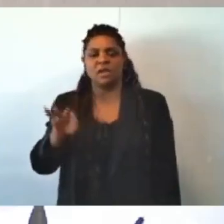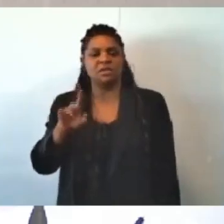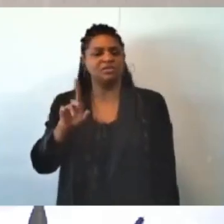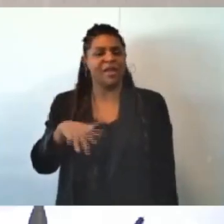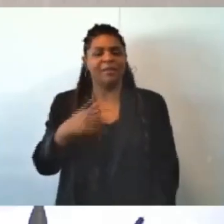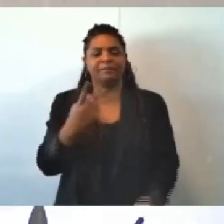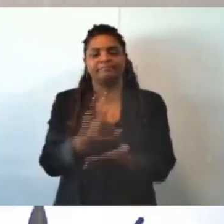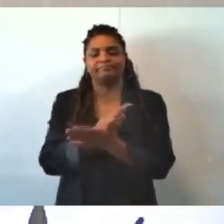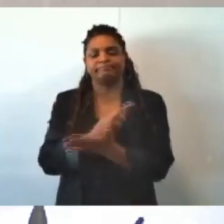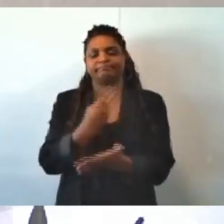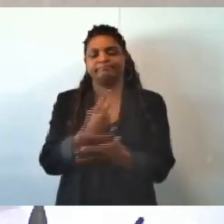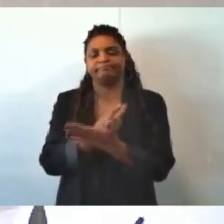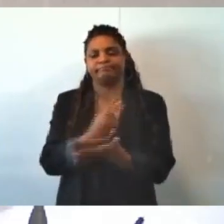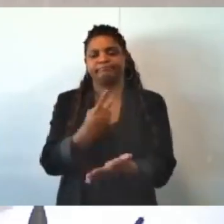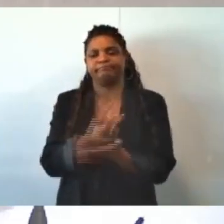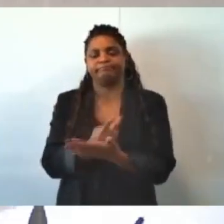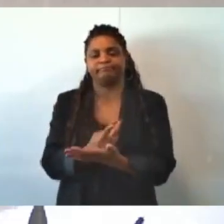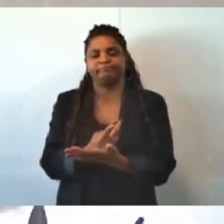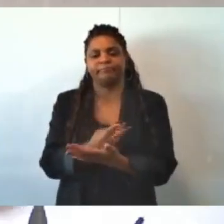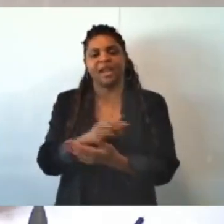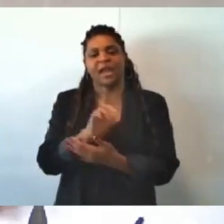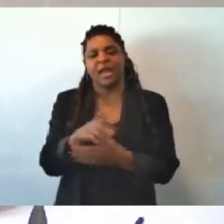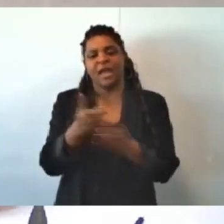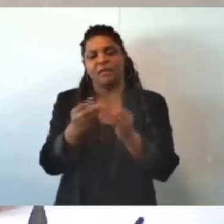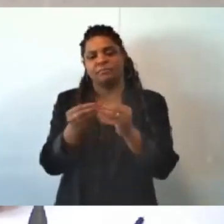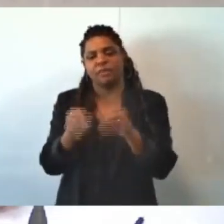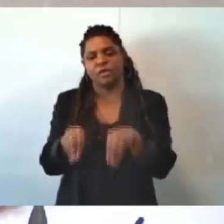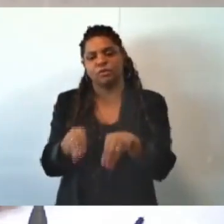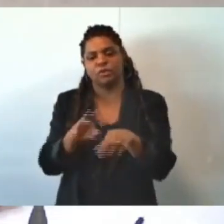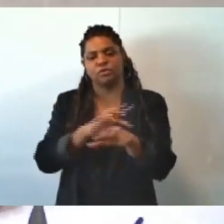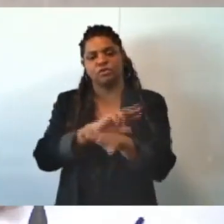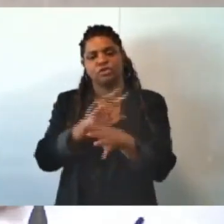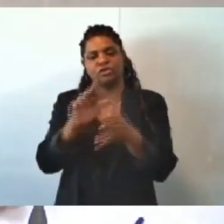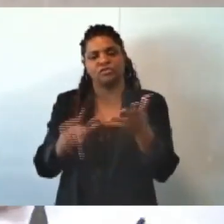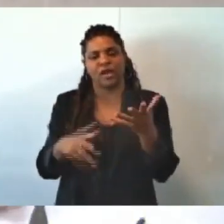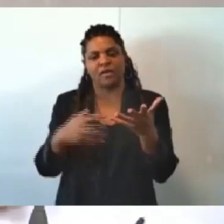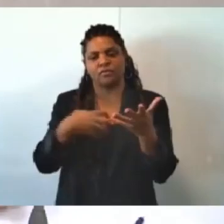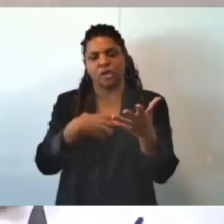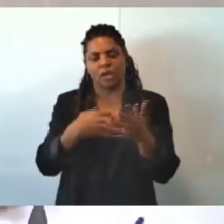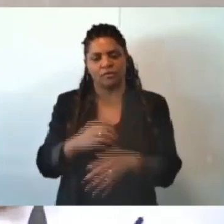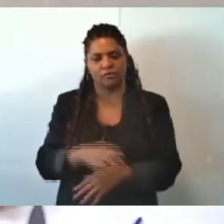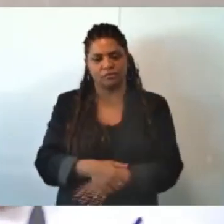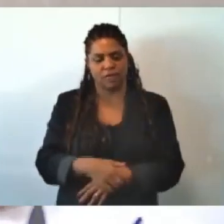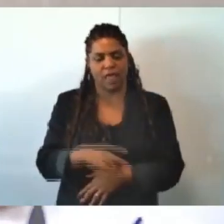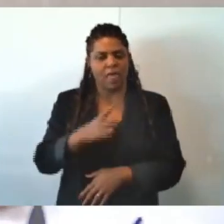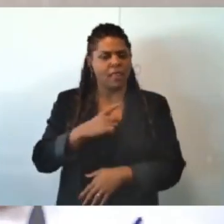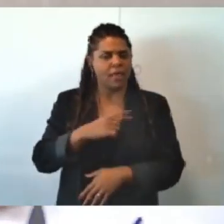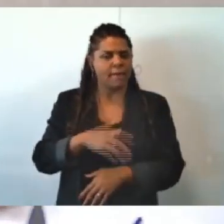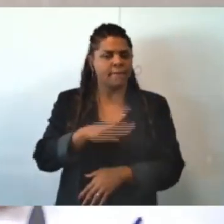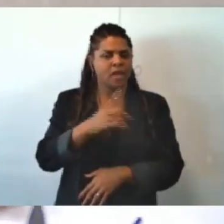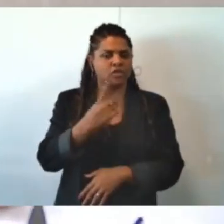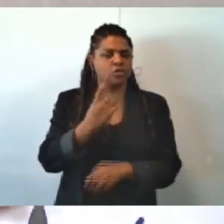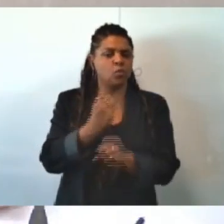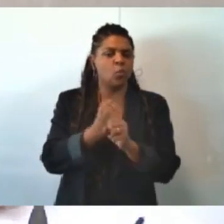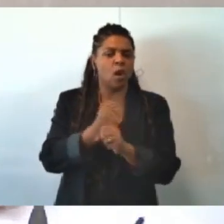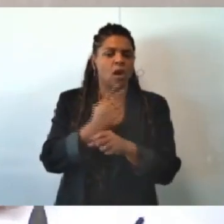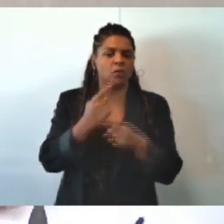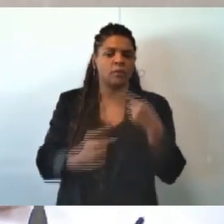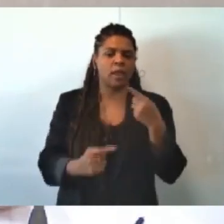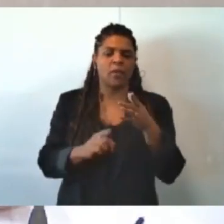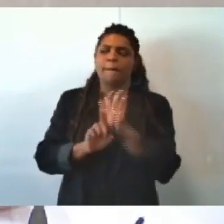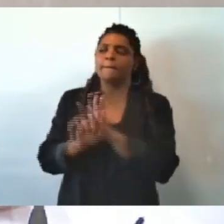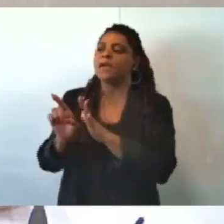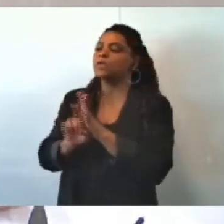inúmeras formas. Nós estamos há mais de um ano e meio, questionando a prefeitura para que ela